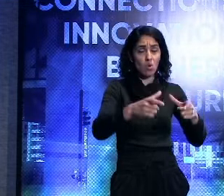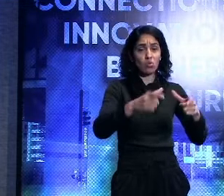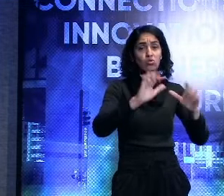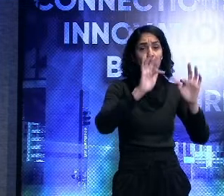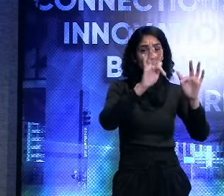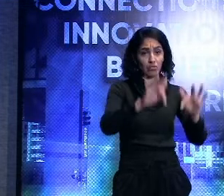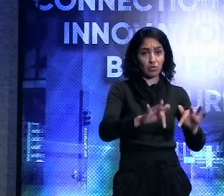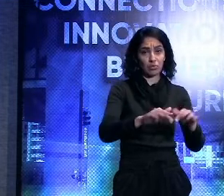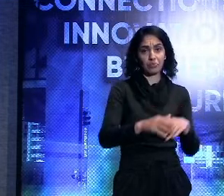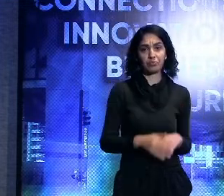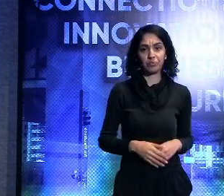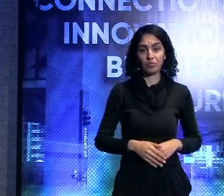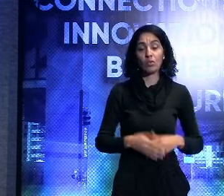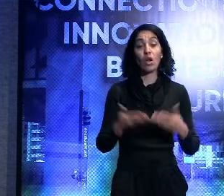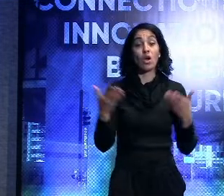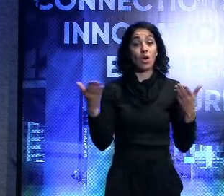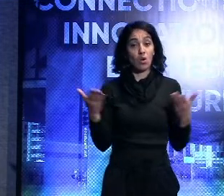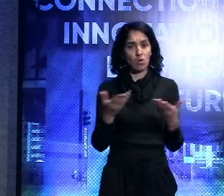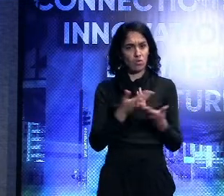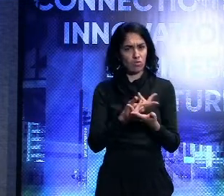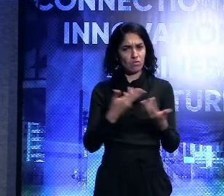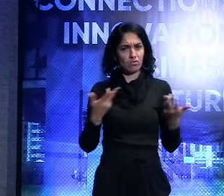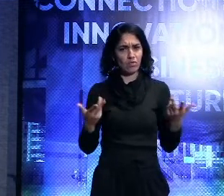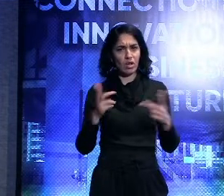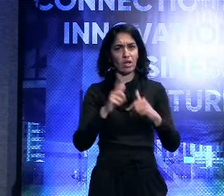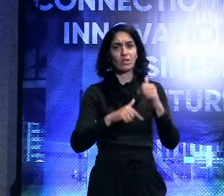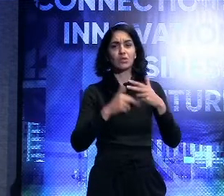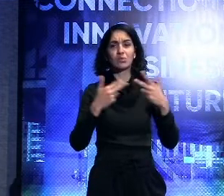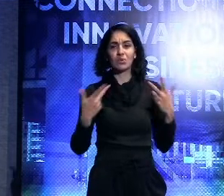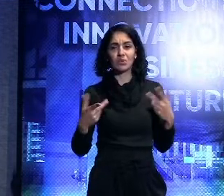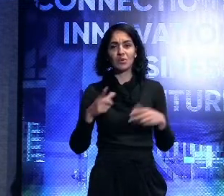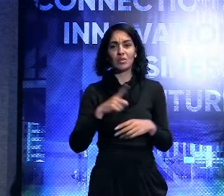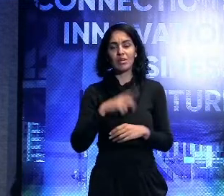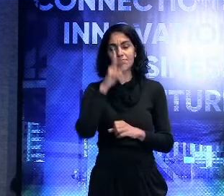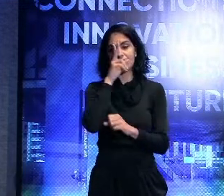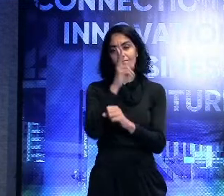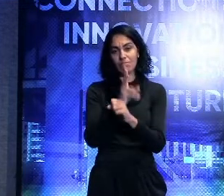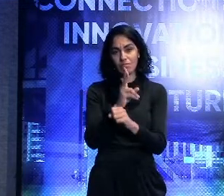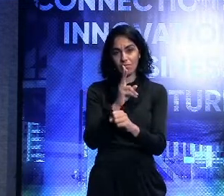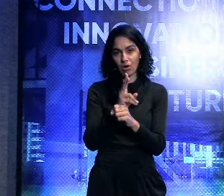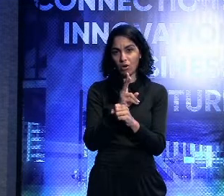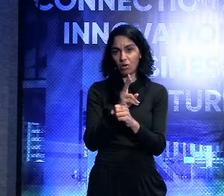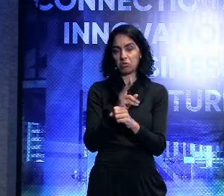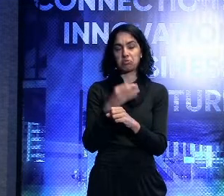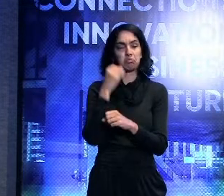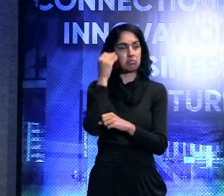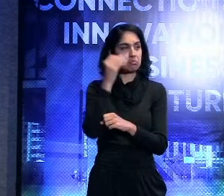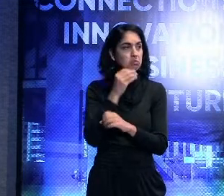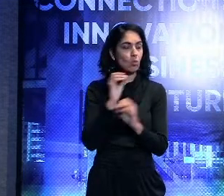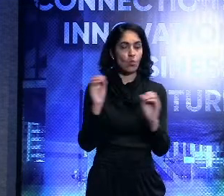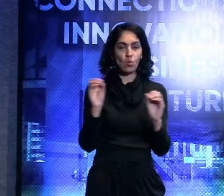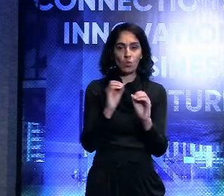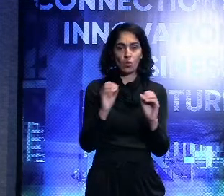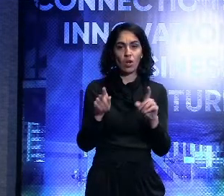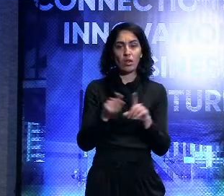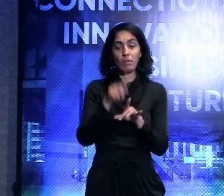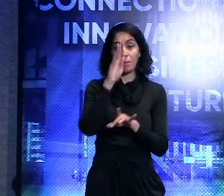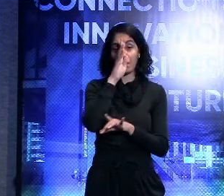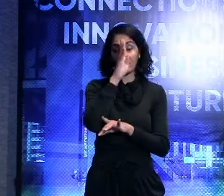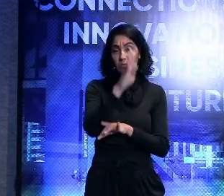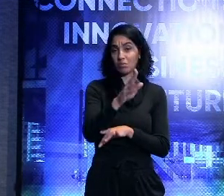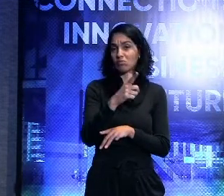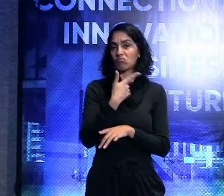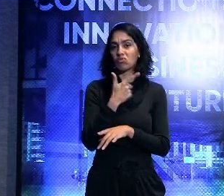Hoje, muitos produtos são criados baseados em suposições, sem experimentos e, principalmente, sem numa